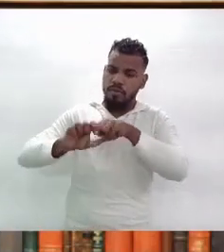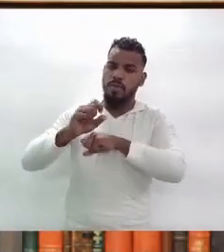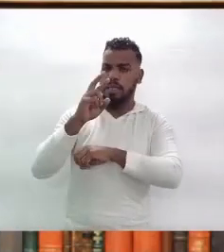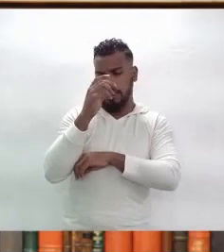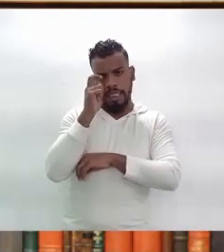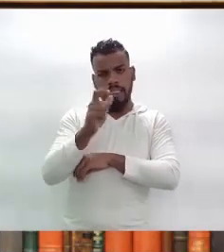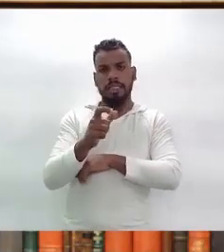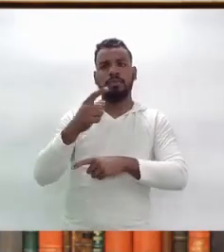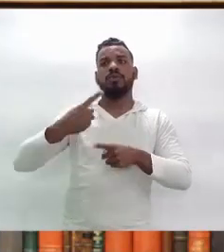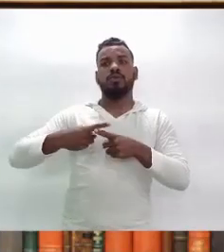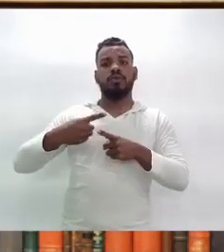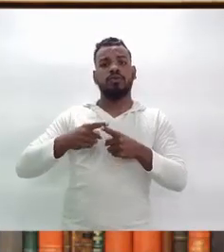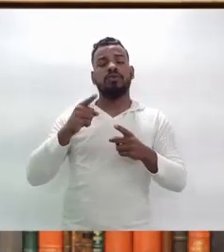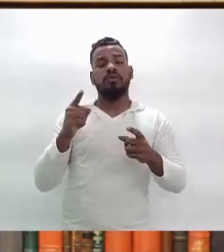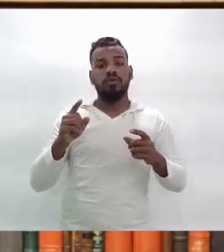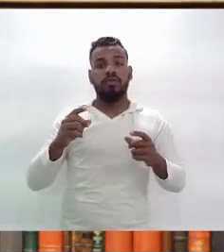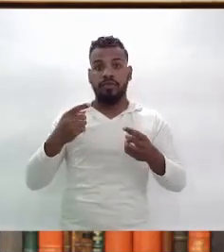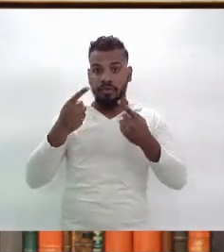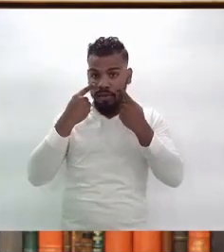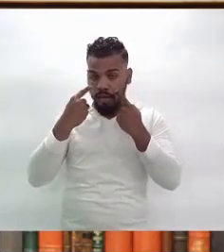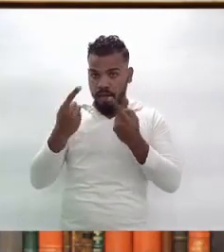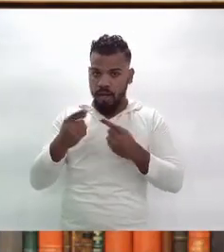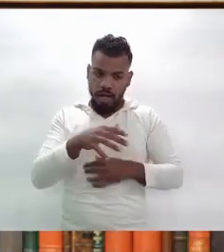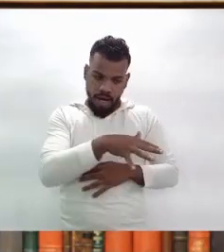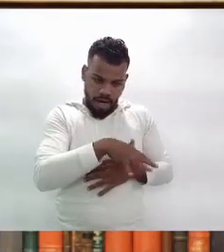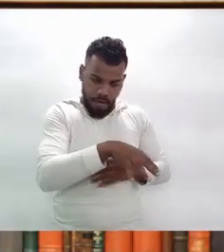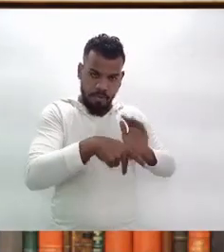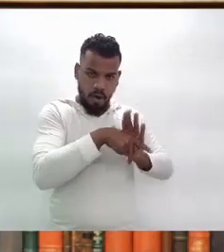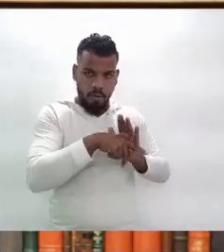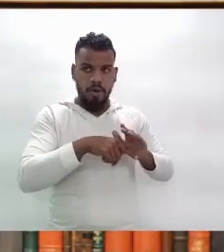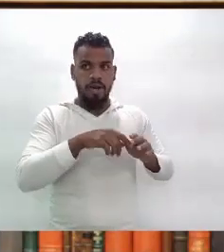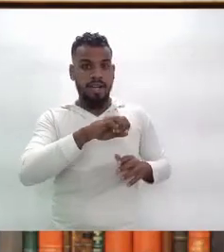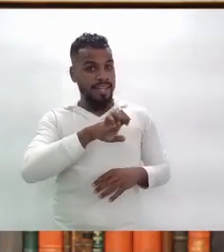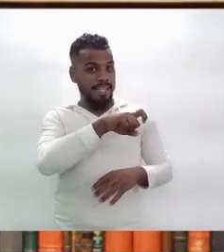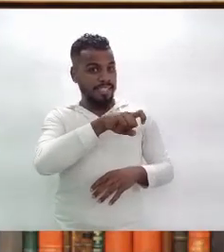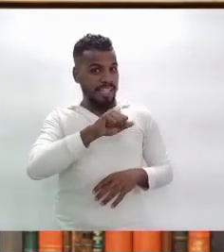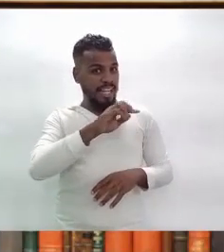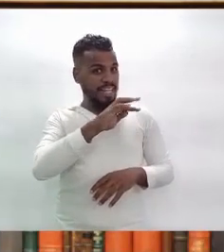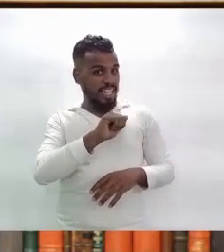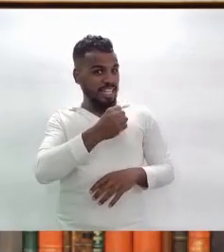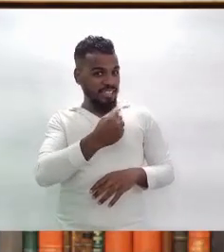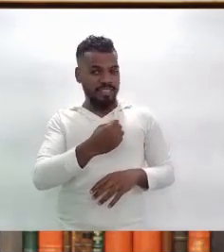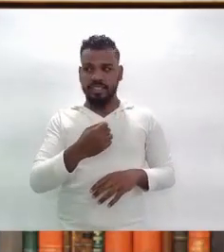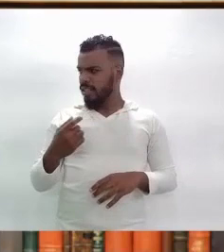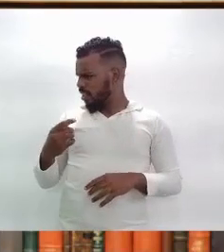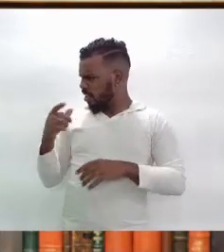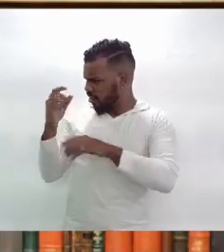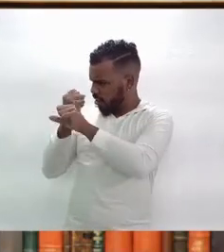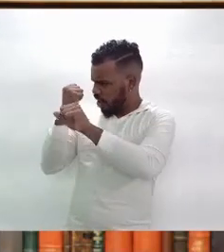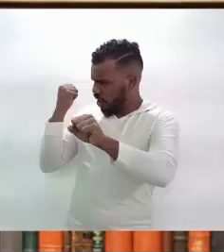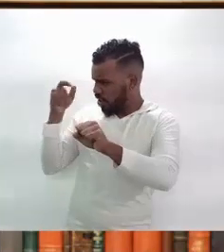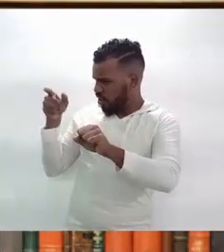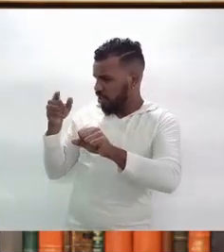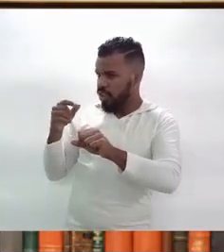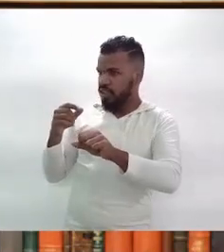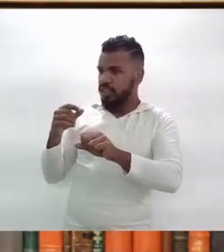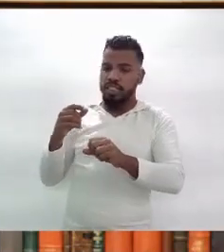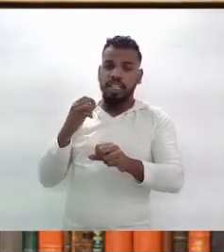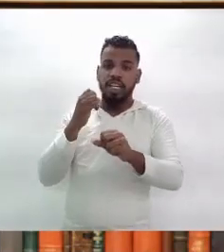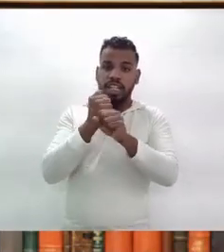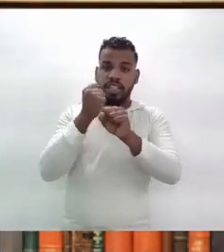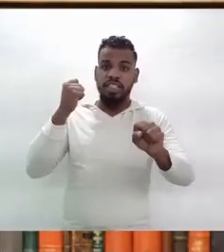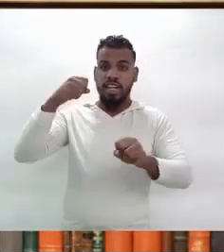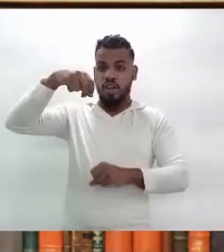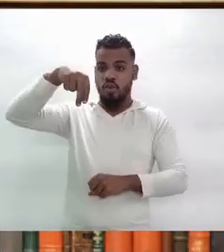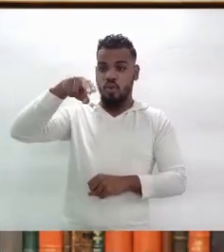dela, justamente pela questão, veja que é alguém da área de exatas, engenharia, não é isso? Qual é a engenharia? Engenharia